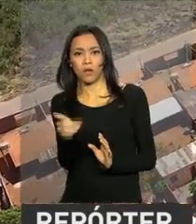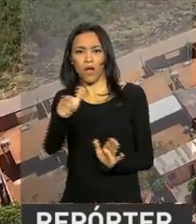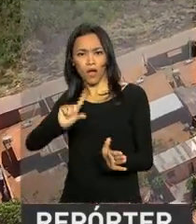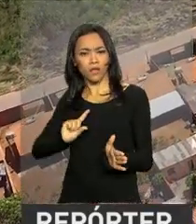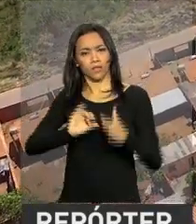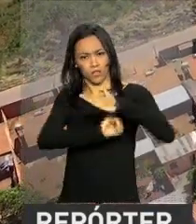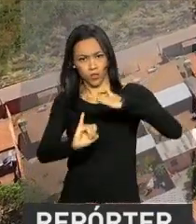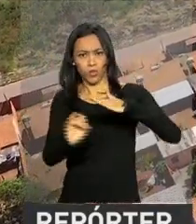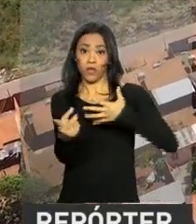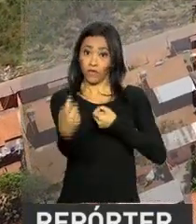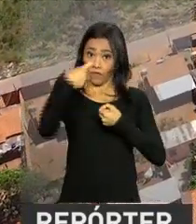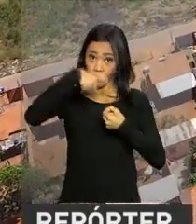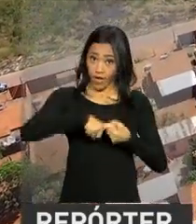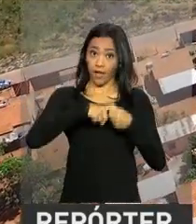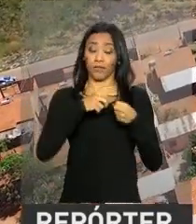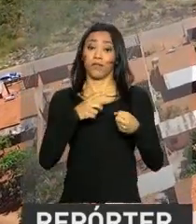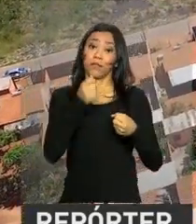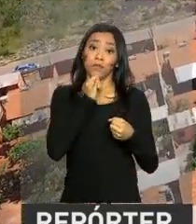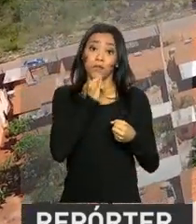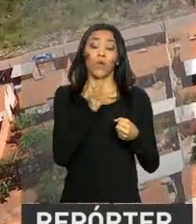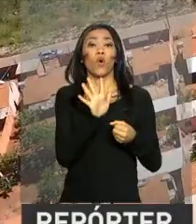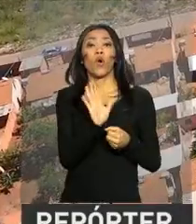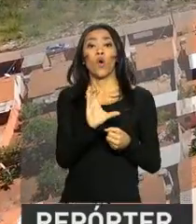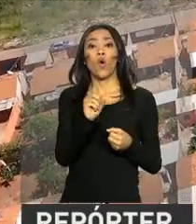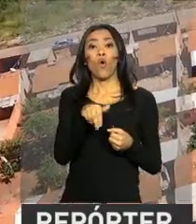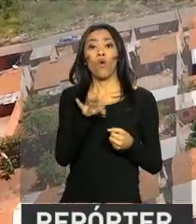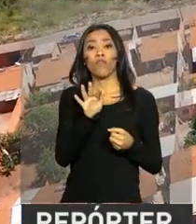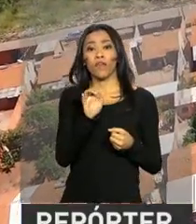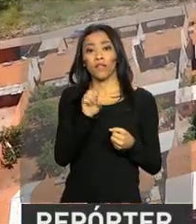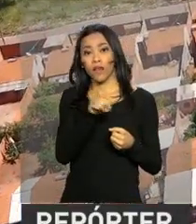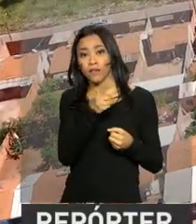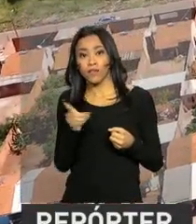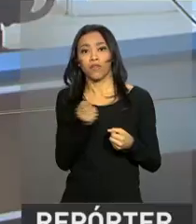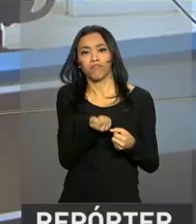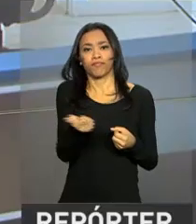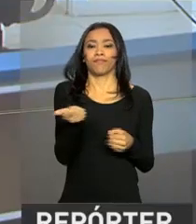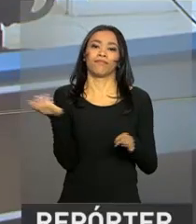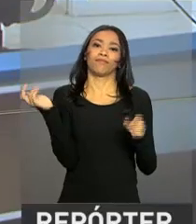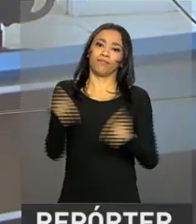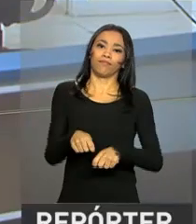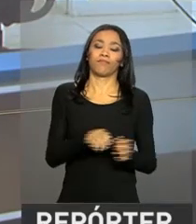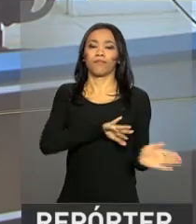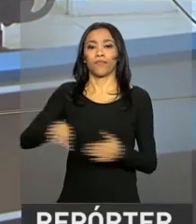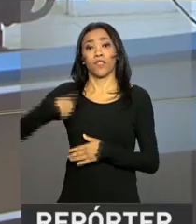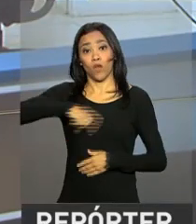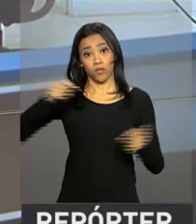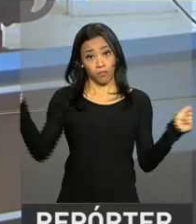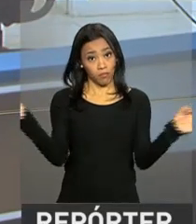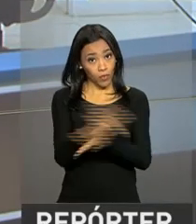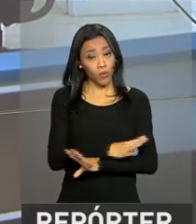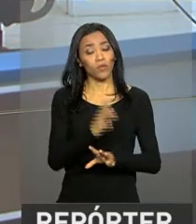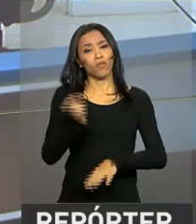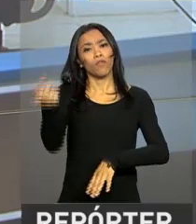fossem filiadas a determinadas Confederações por exemplo recebiam pontos extras e nós ficamos por aqui Voltamos